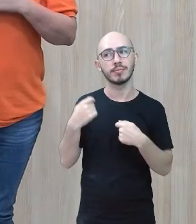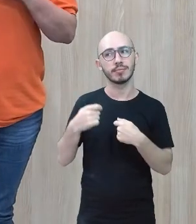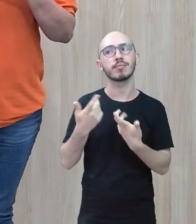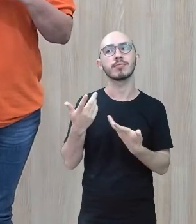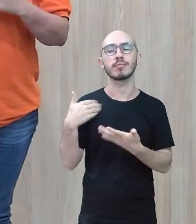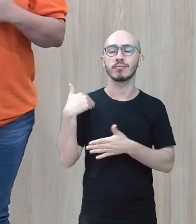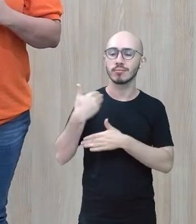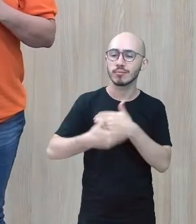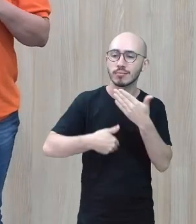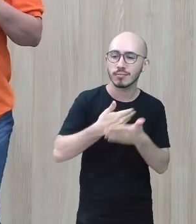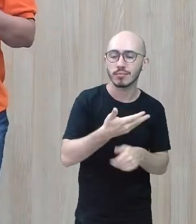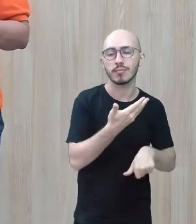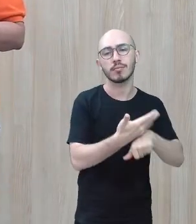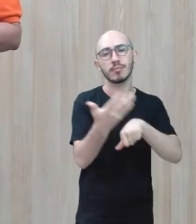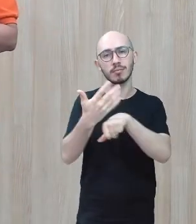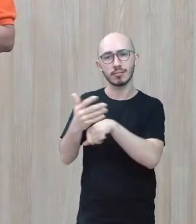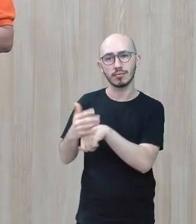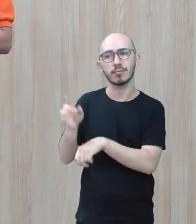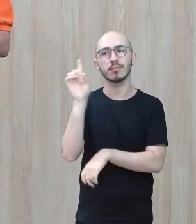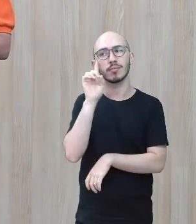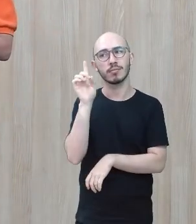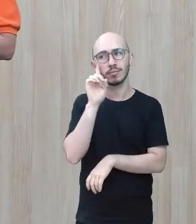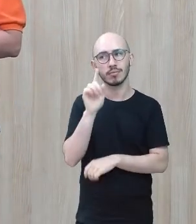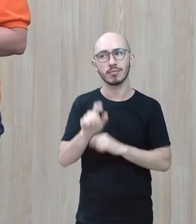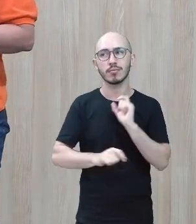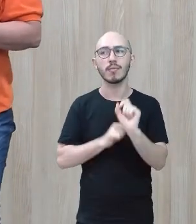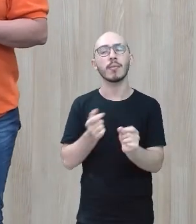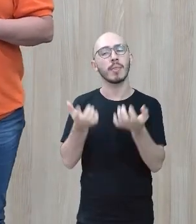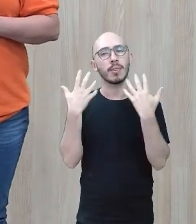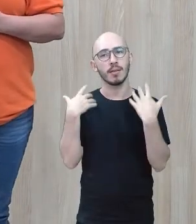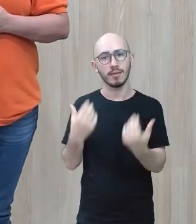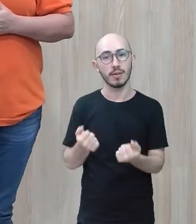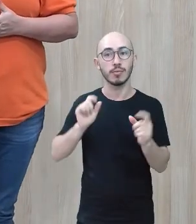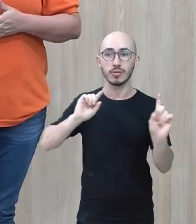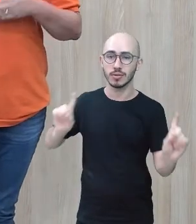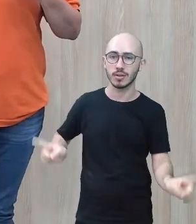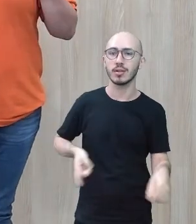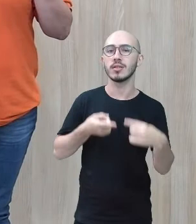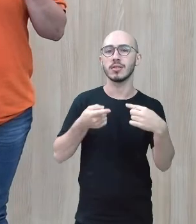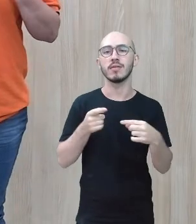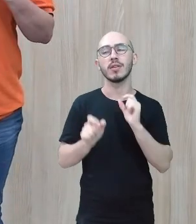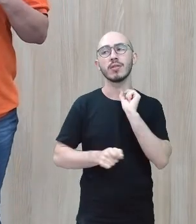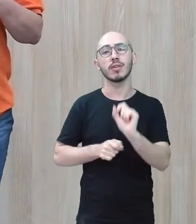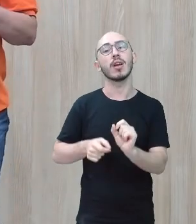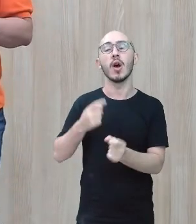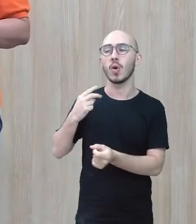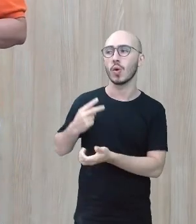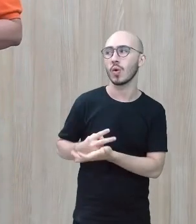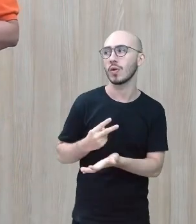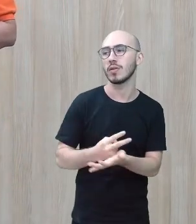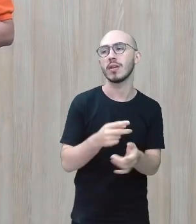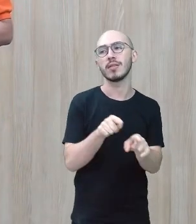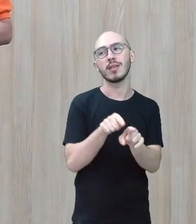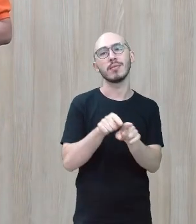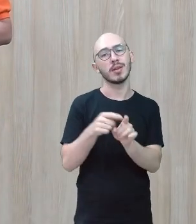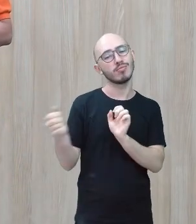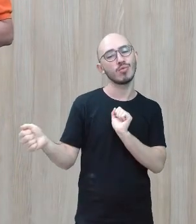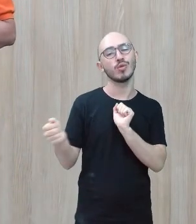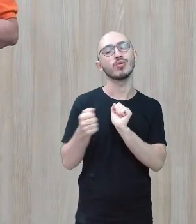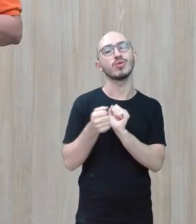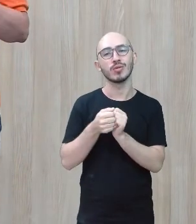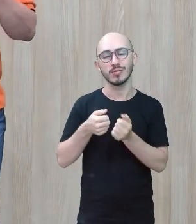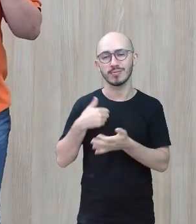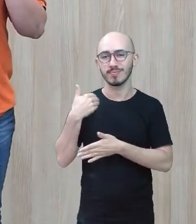com toda essa prática diária. Então, vamos para o desafio e continuar caminhando